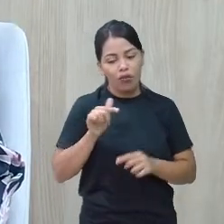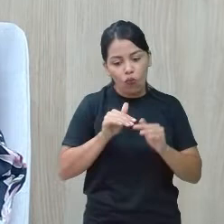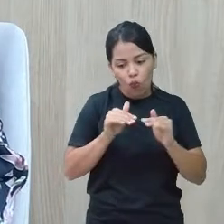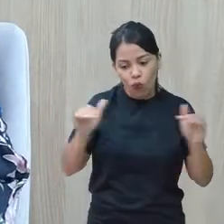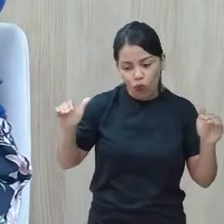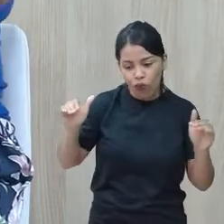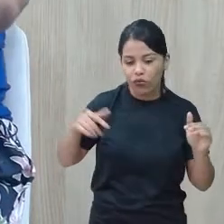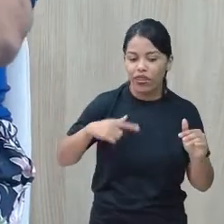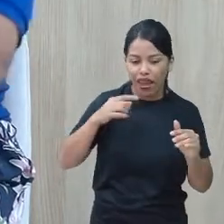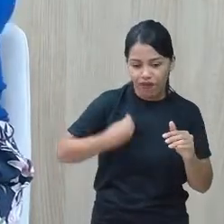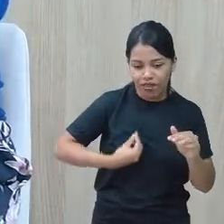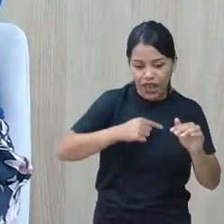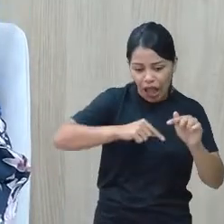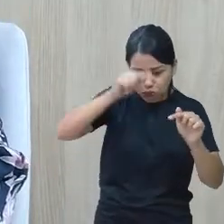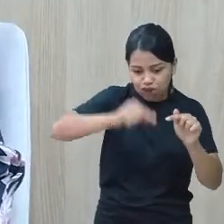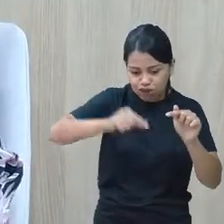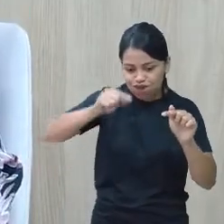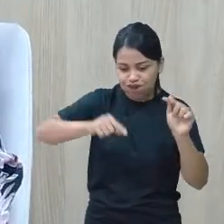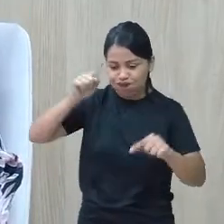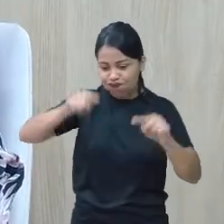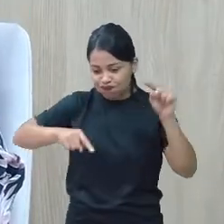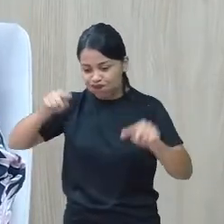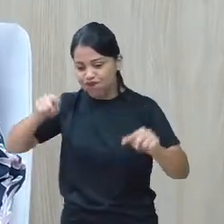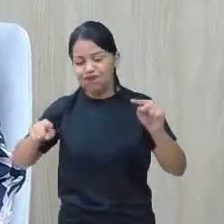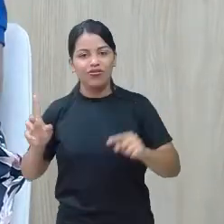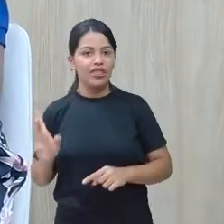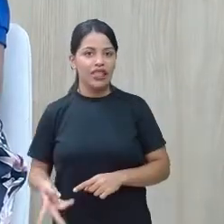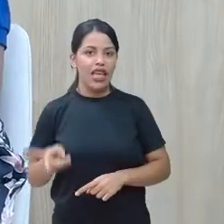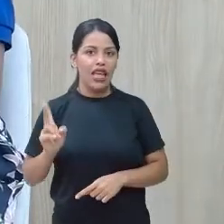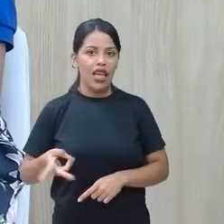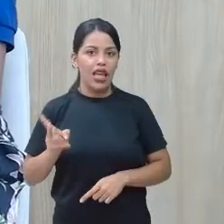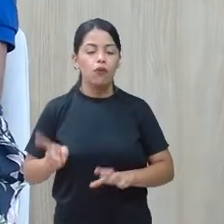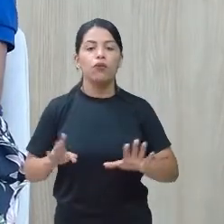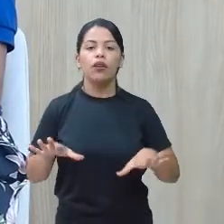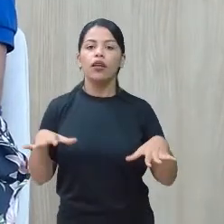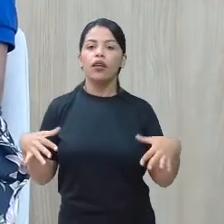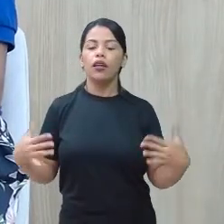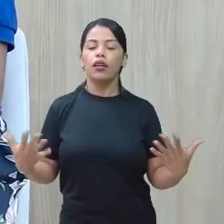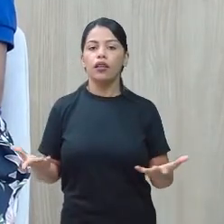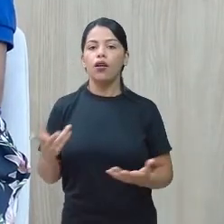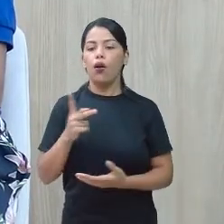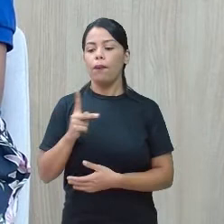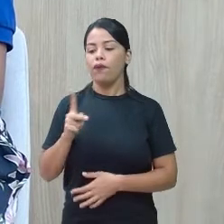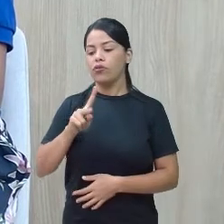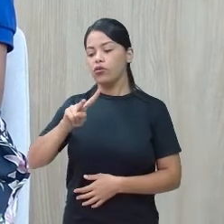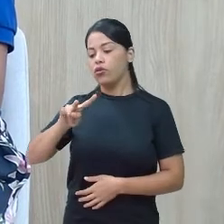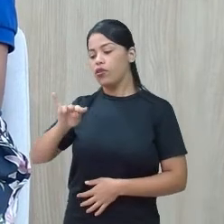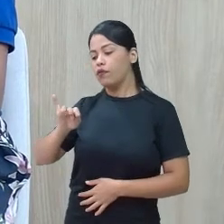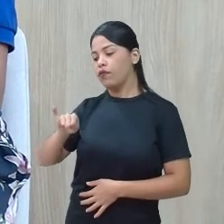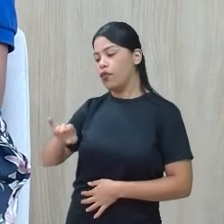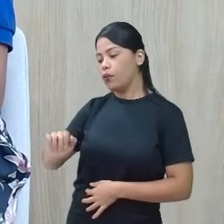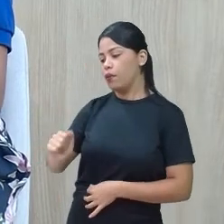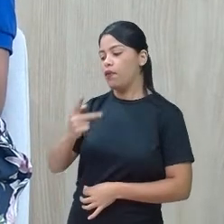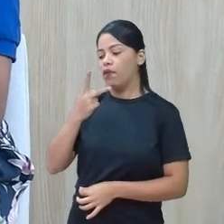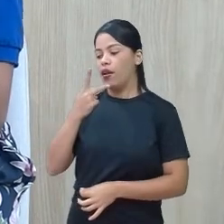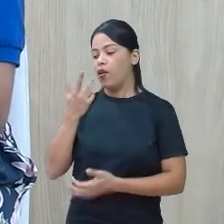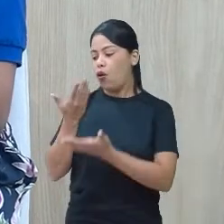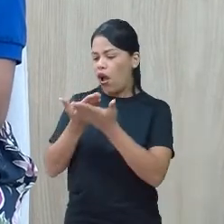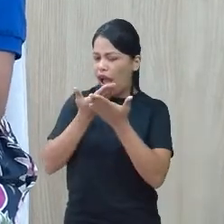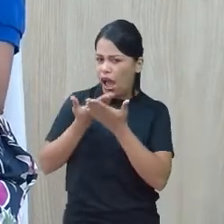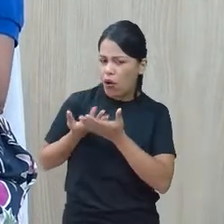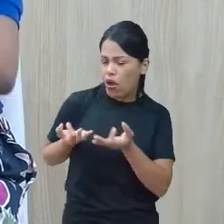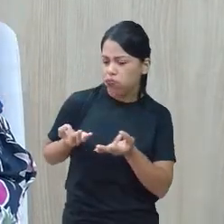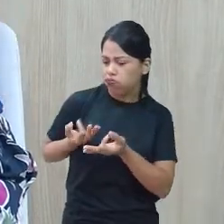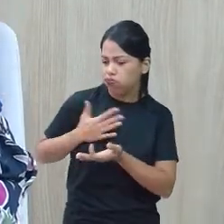os dias. A professora Vilma mandou um comentário dizendo: aula joia, gostando